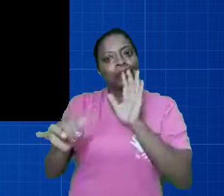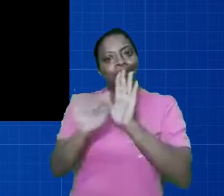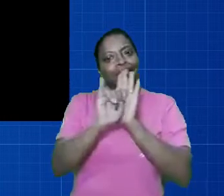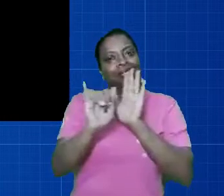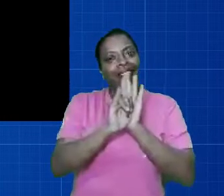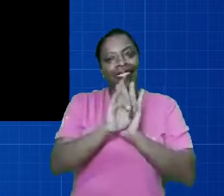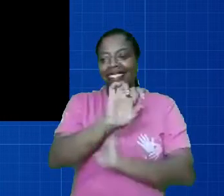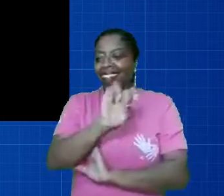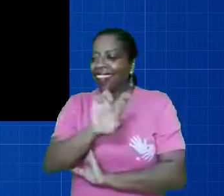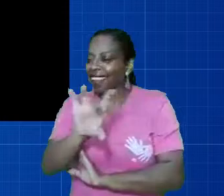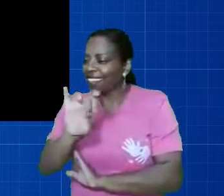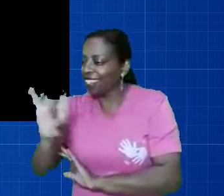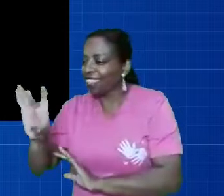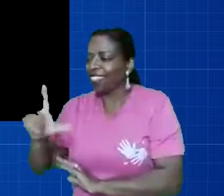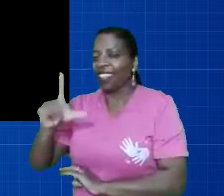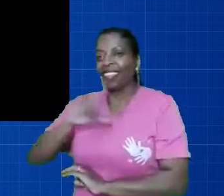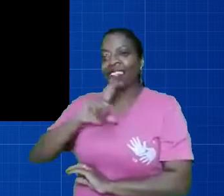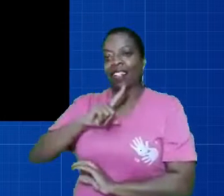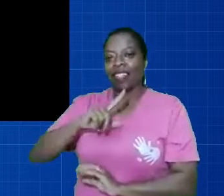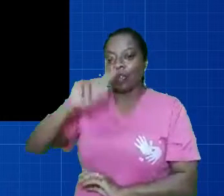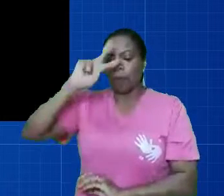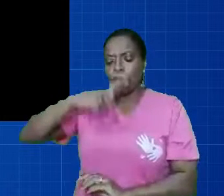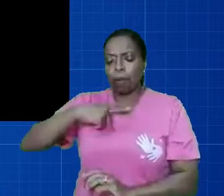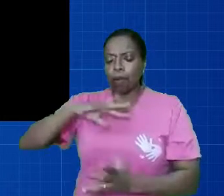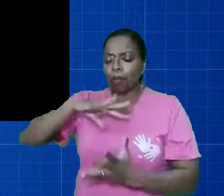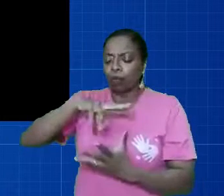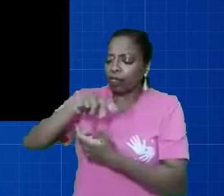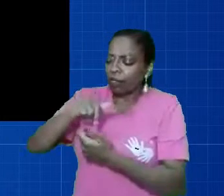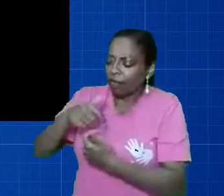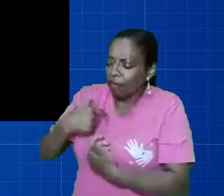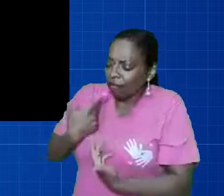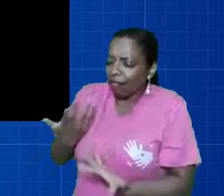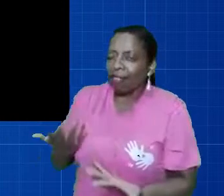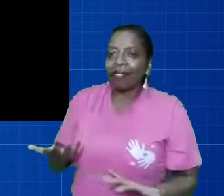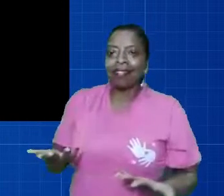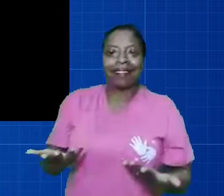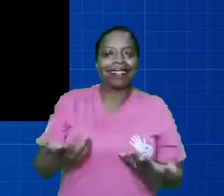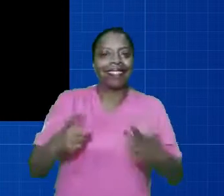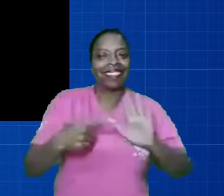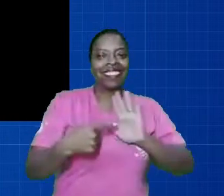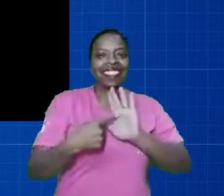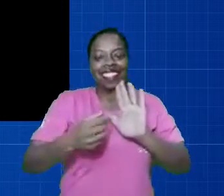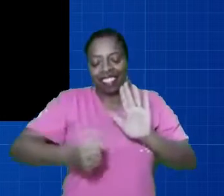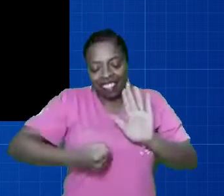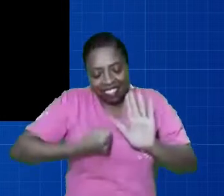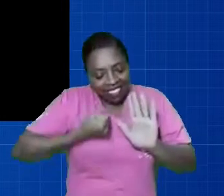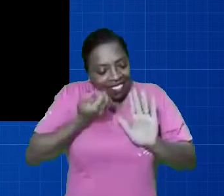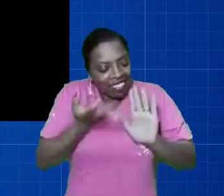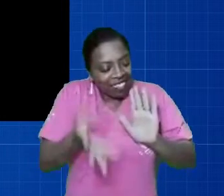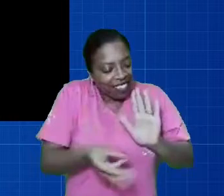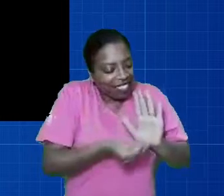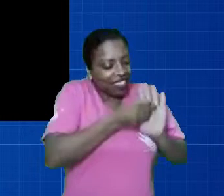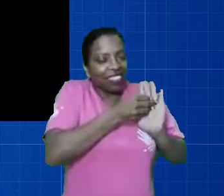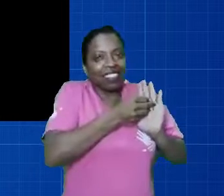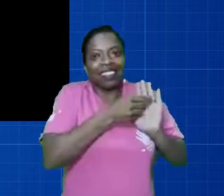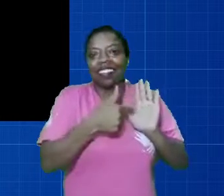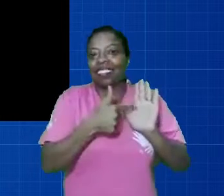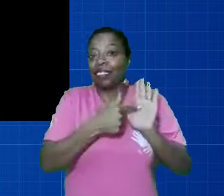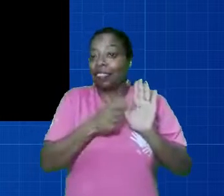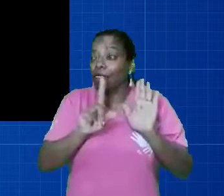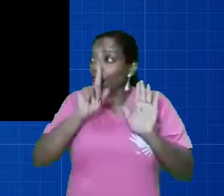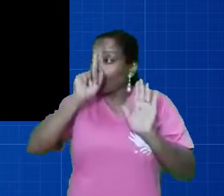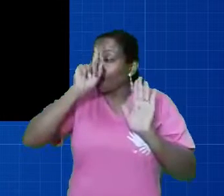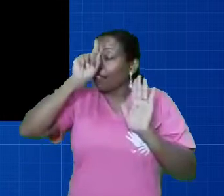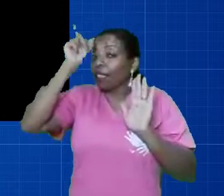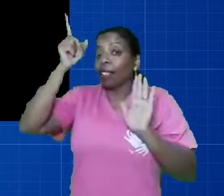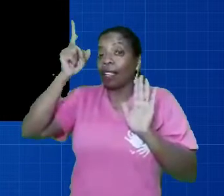quê? Cada um tem o seu universo e cada um traz este seu universo de uma maneira